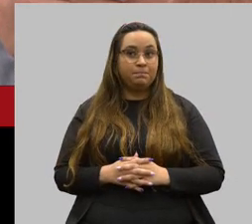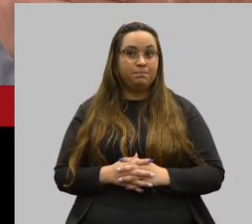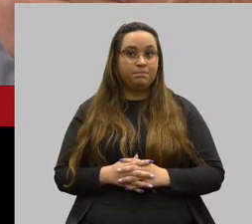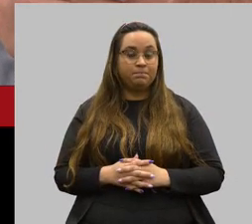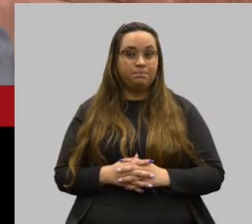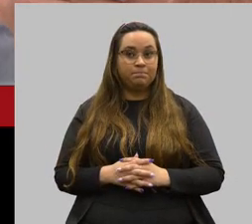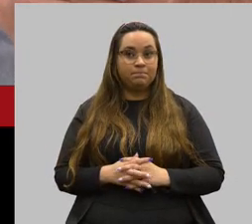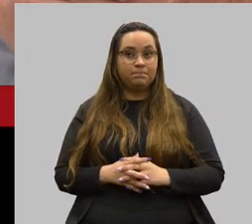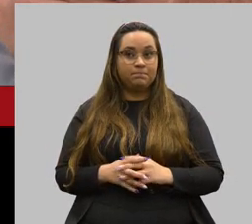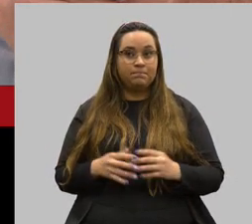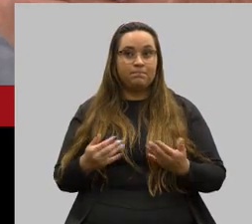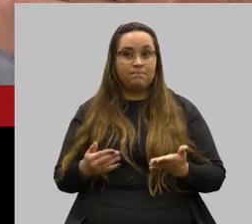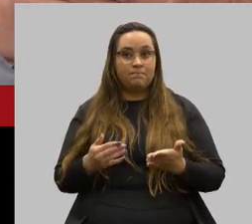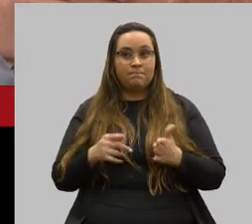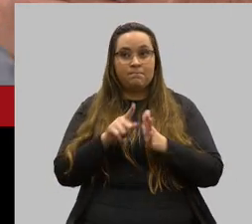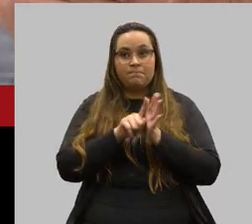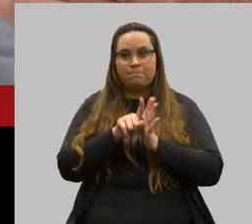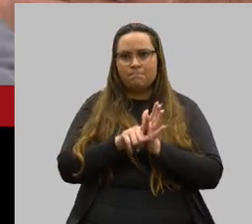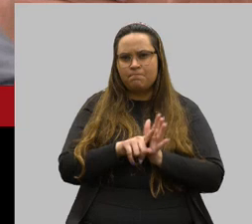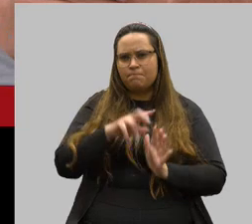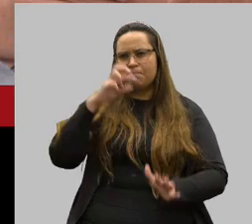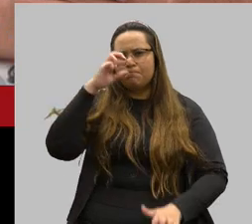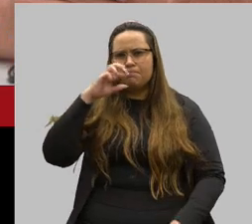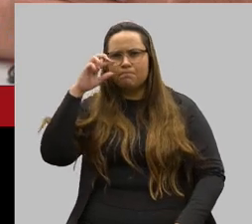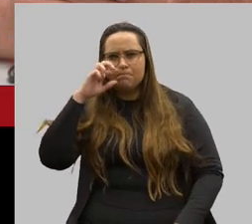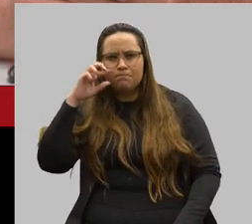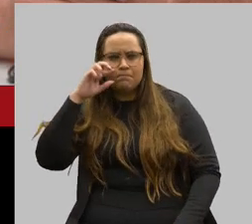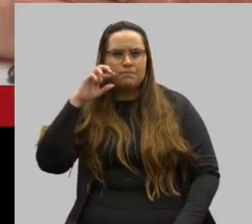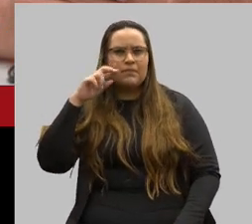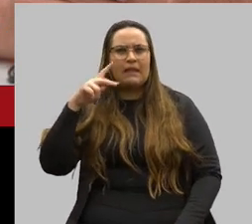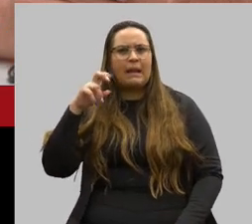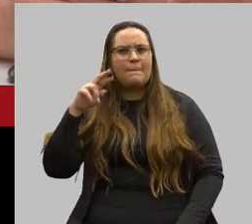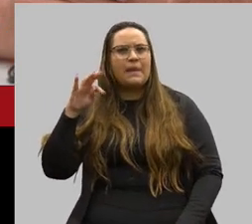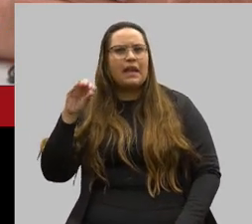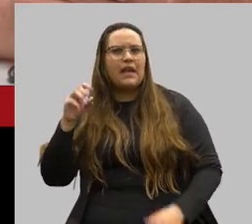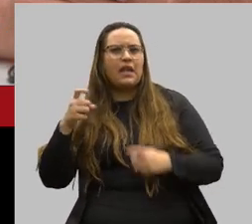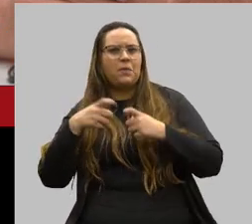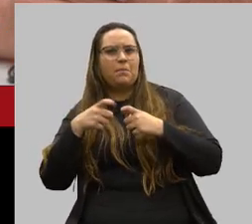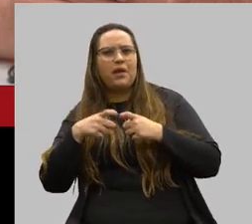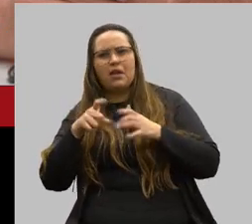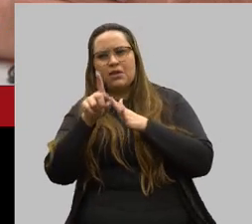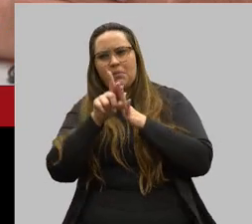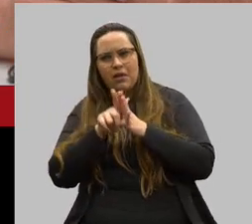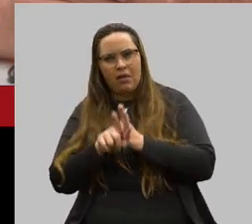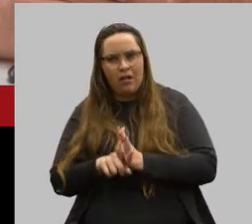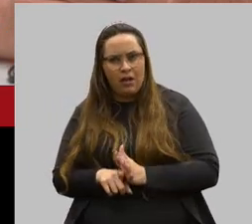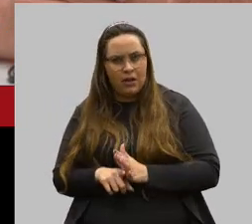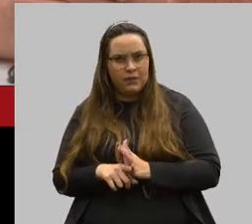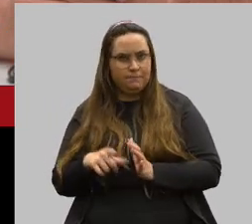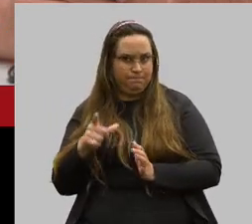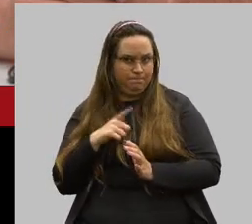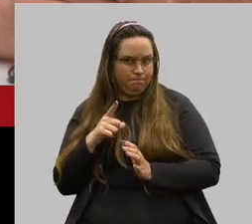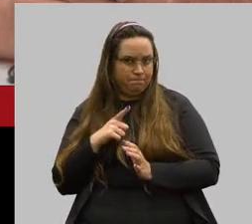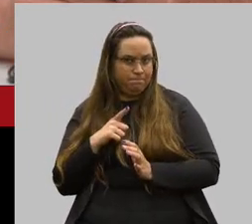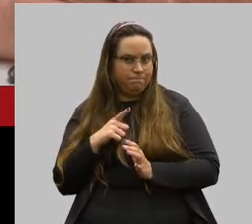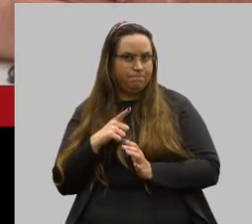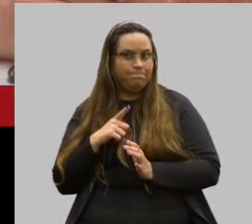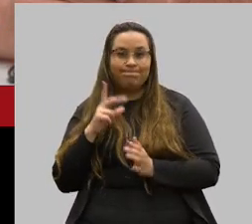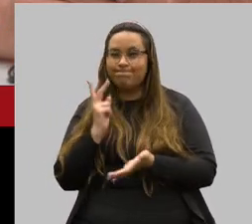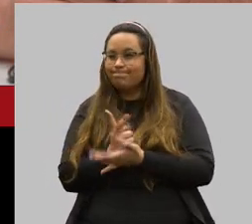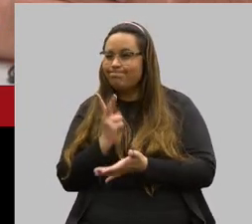tanto investigadores escrivães peritos médicos legistas e Delegados de polícia T cobrado